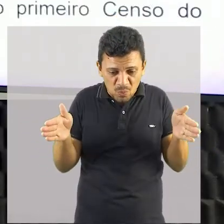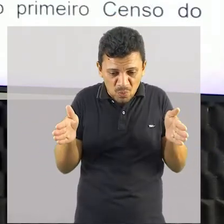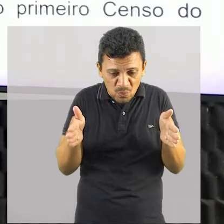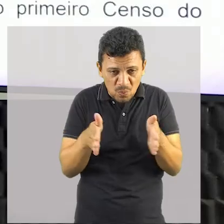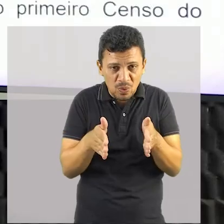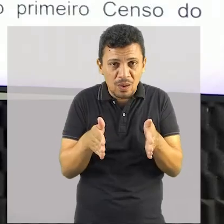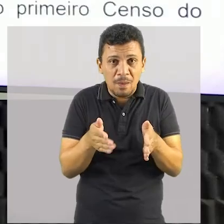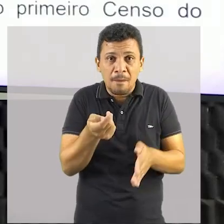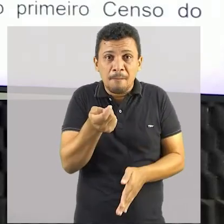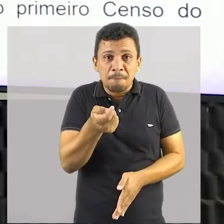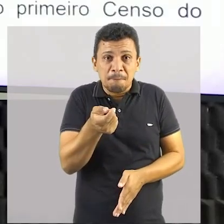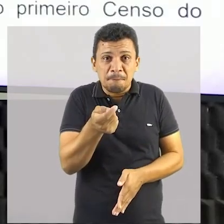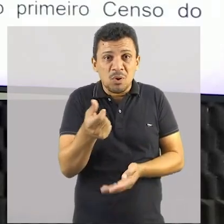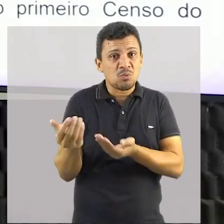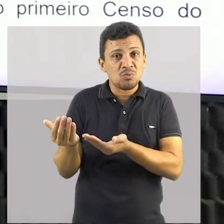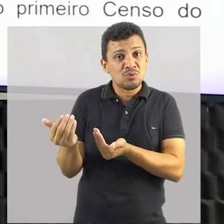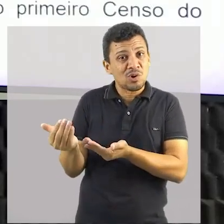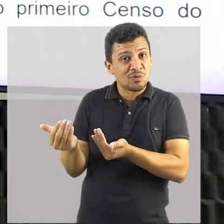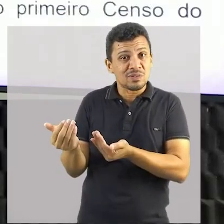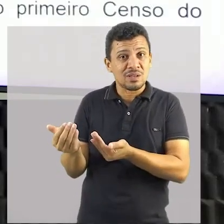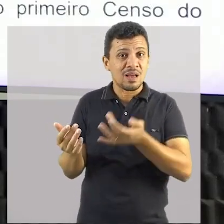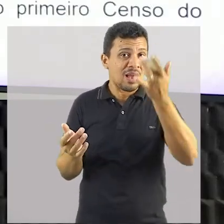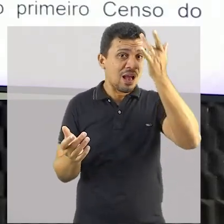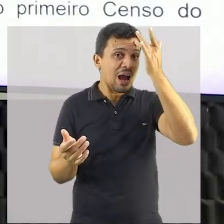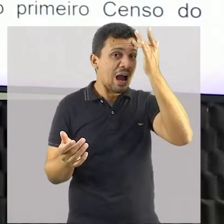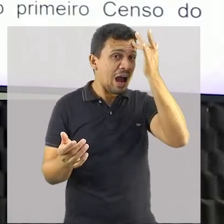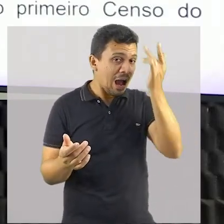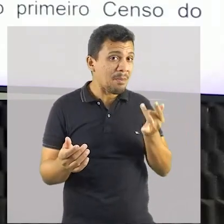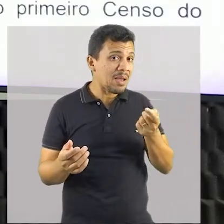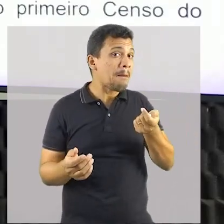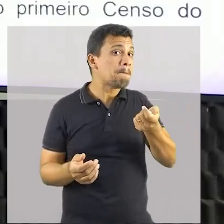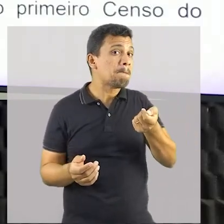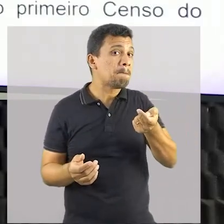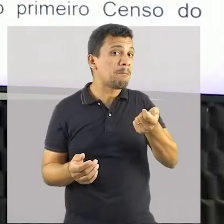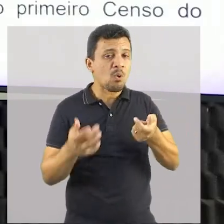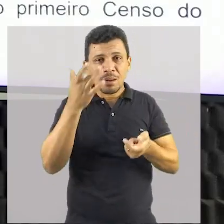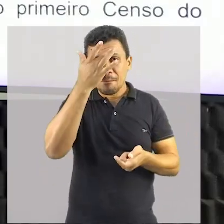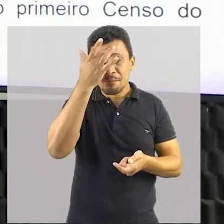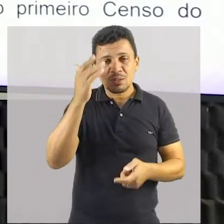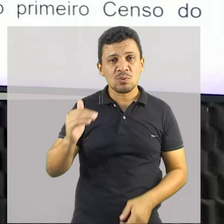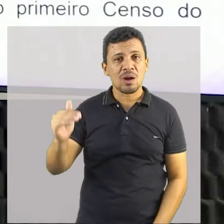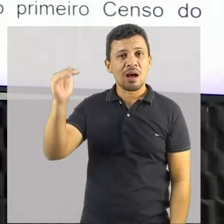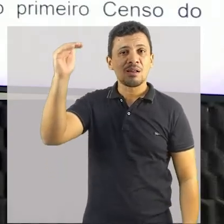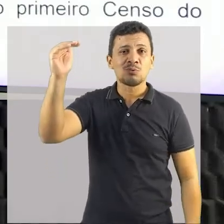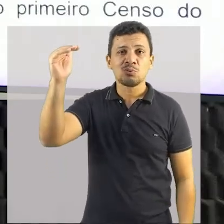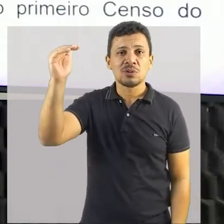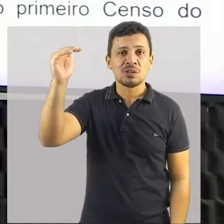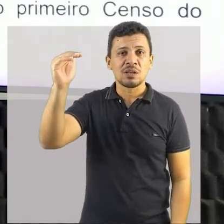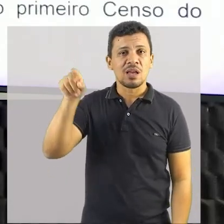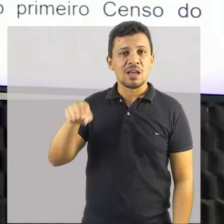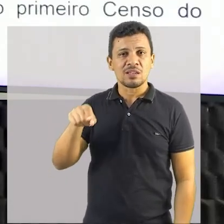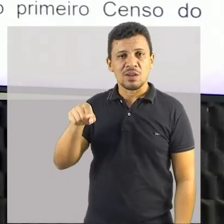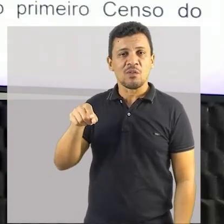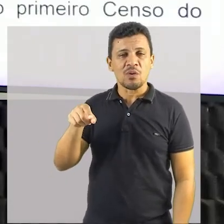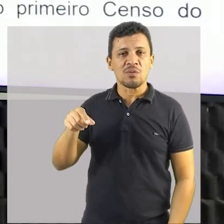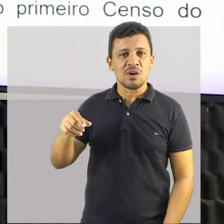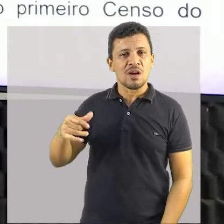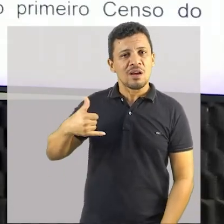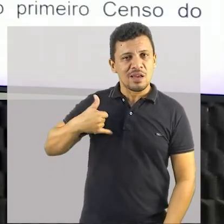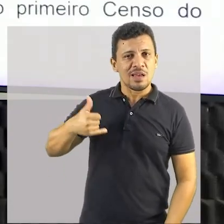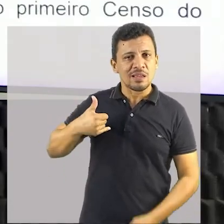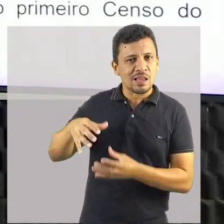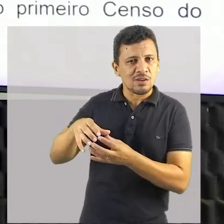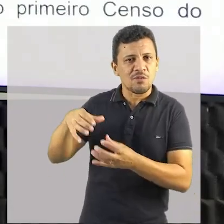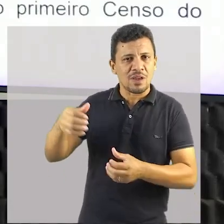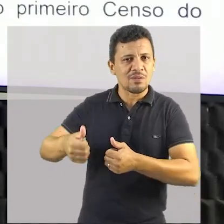poucos jovens, mas amanhã esses poucos jovens serão poucos adultos. Eles vão envelhecer com qualidade, mas